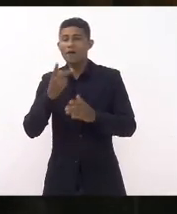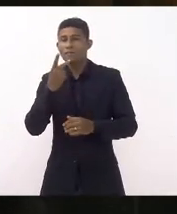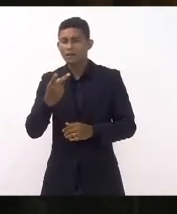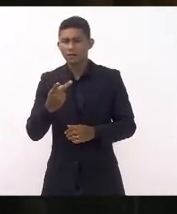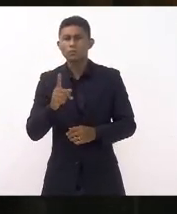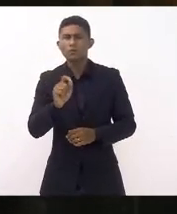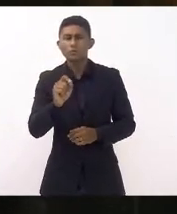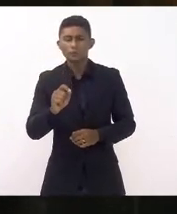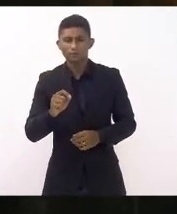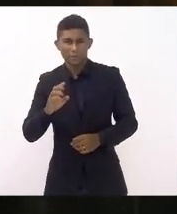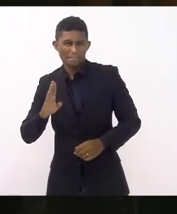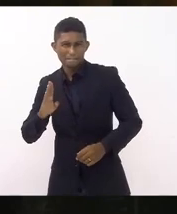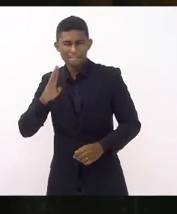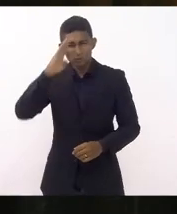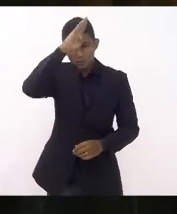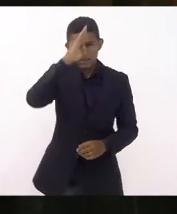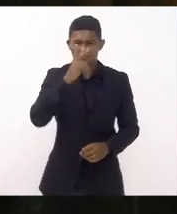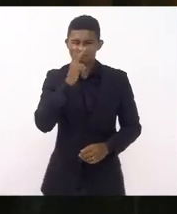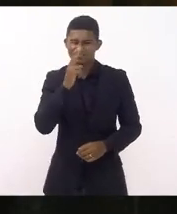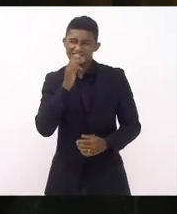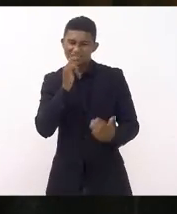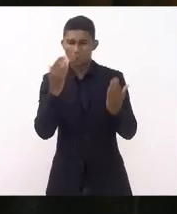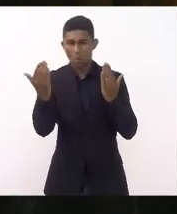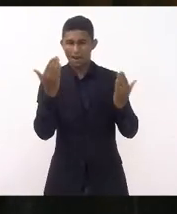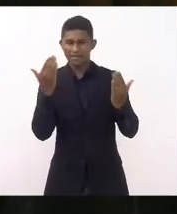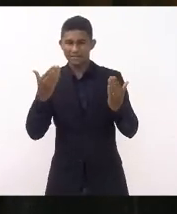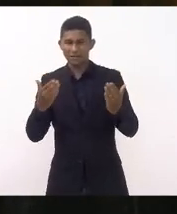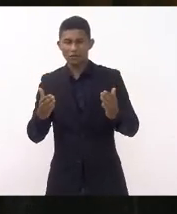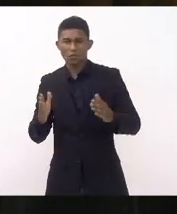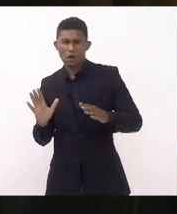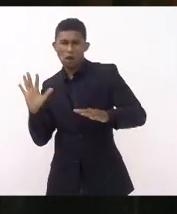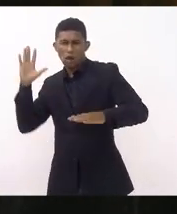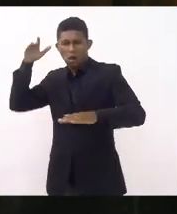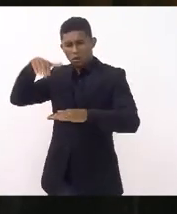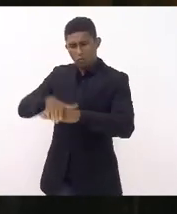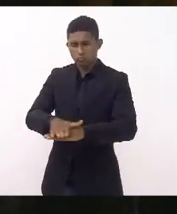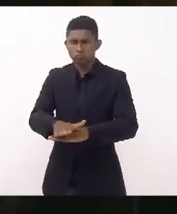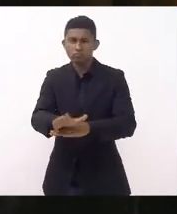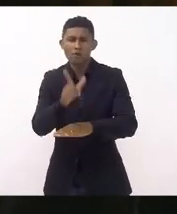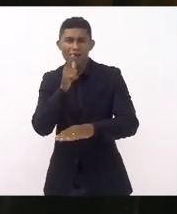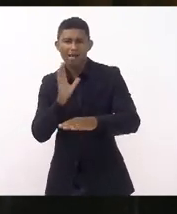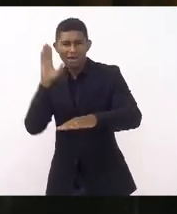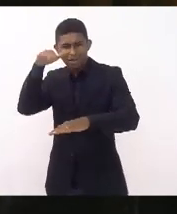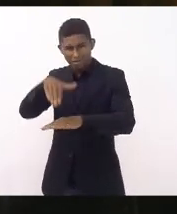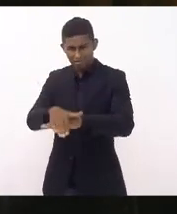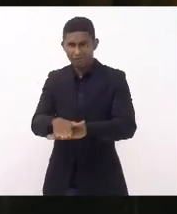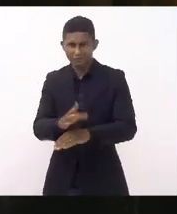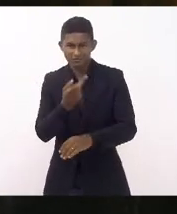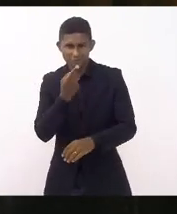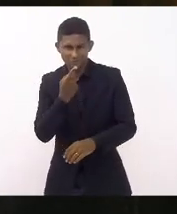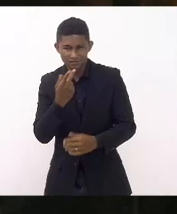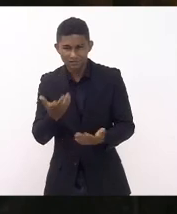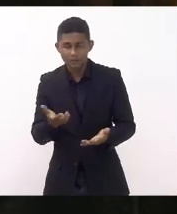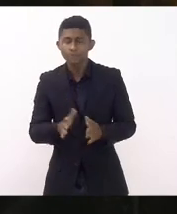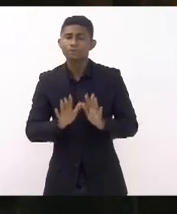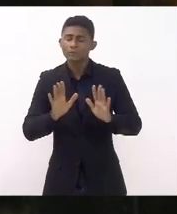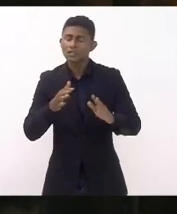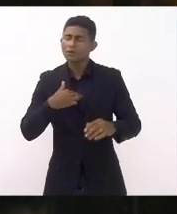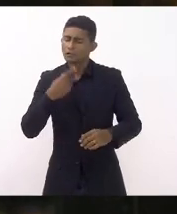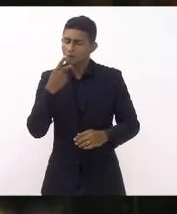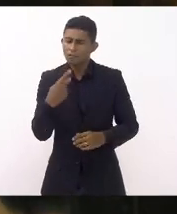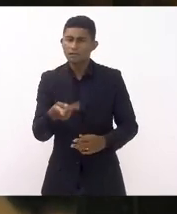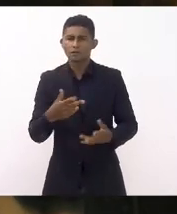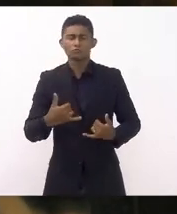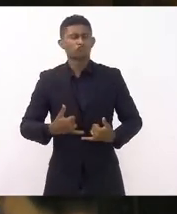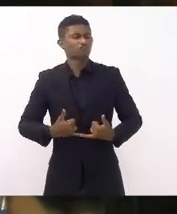chamada Bolsonaro, que tanto o senhor acabou de dizer, como muitos gostam de dizer, eu posso dizer com muito orgulho,